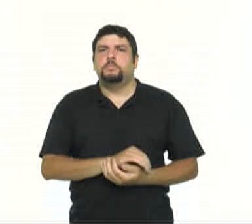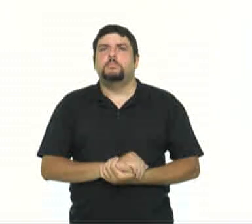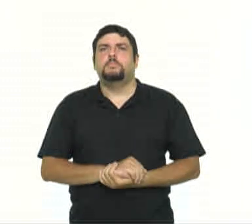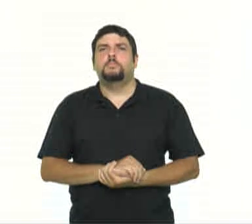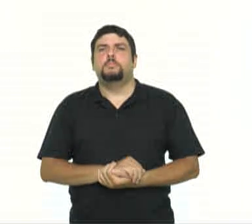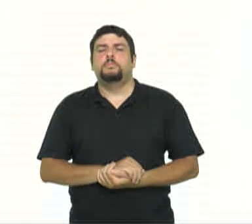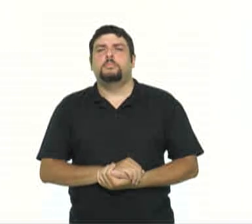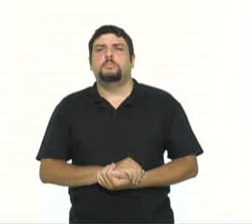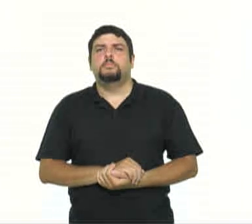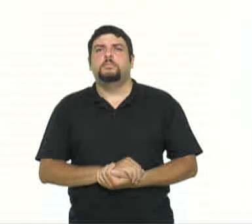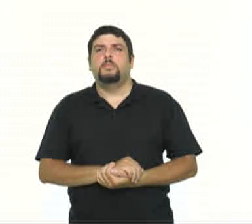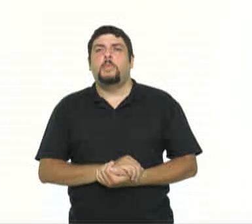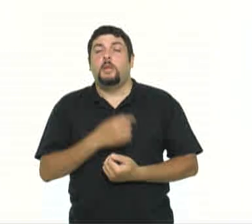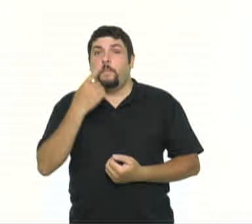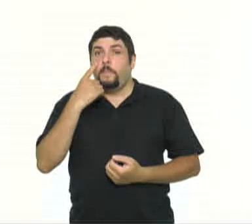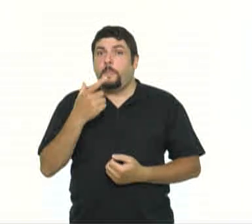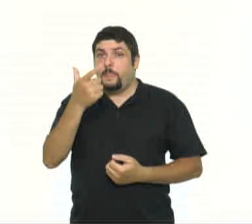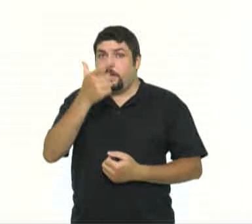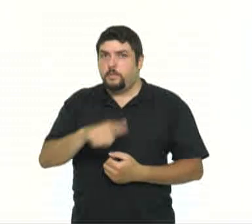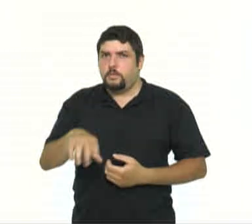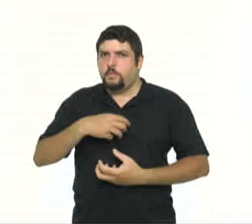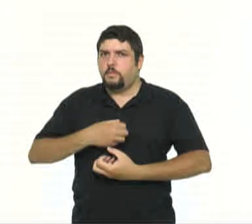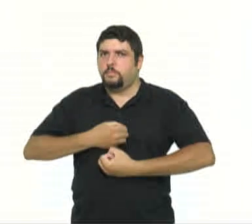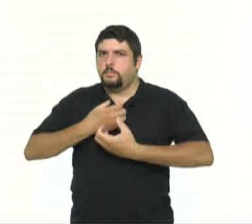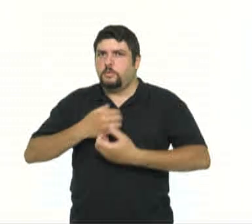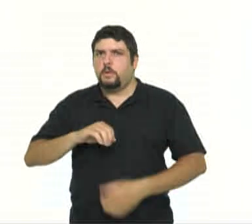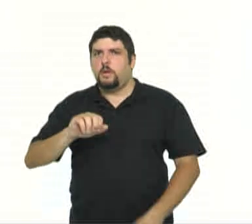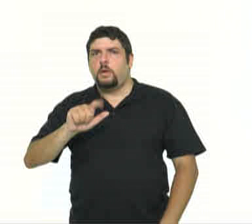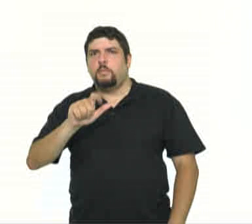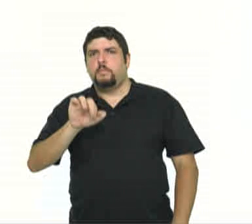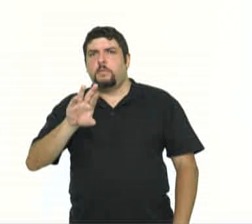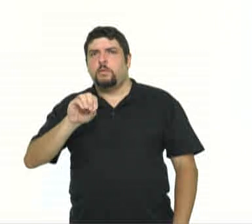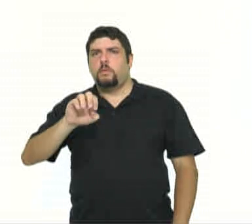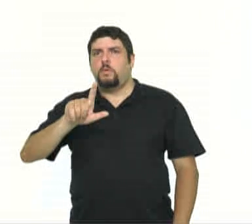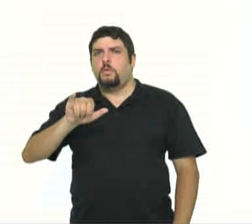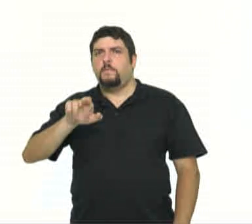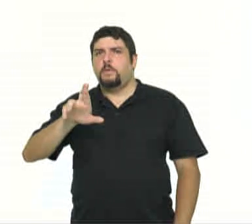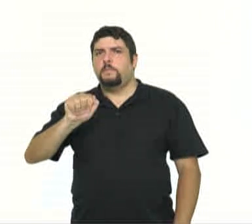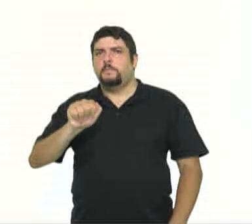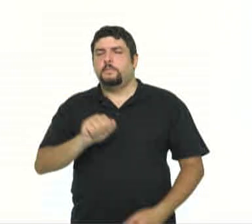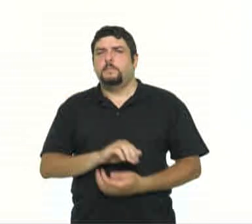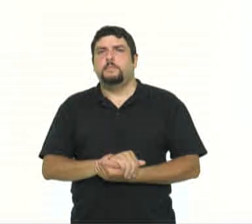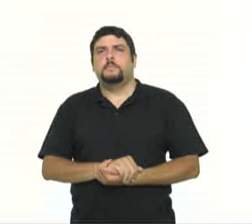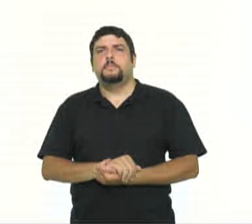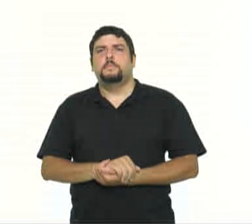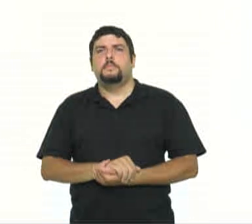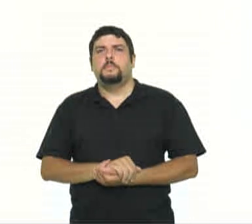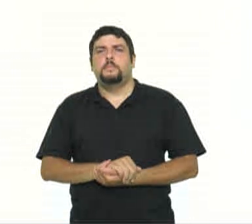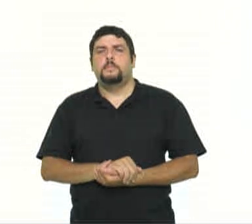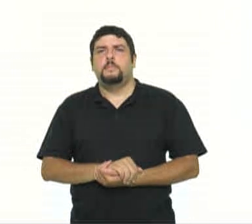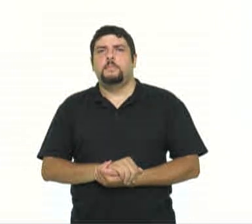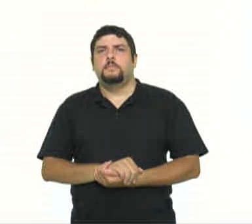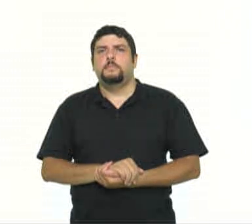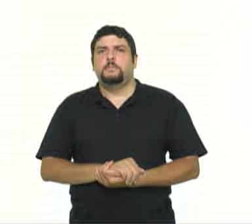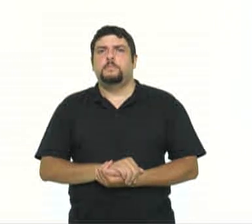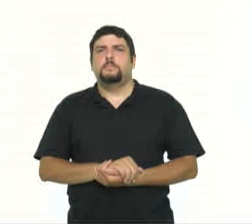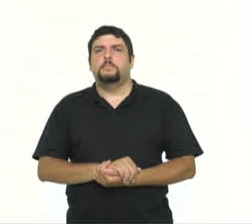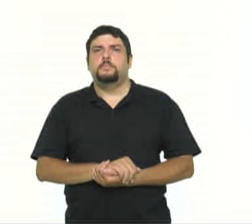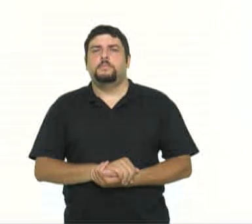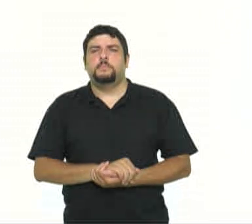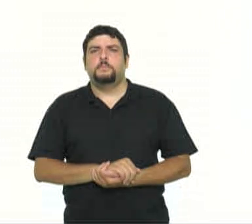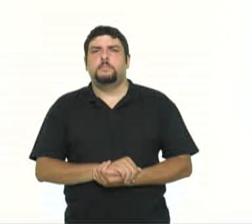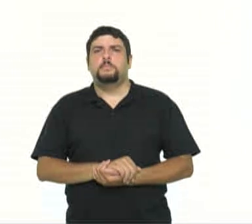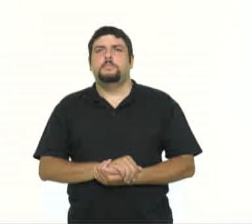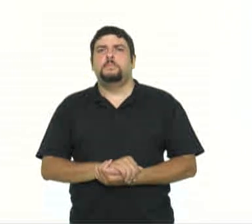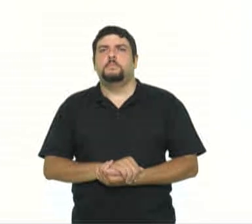diante. Olha lá mais um poema agora do Alberto de Oliveira. Ele deixava atrás tanta recordação e o pesar,